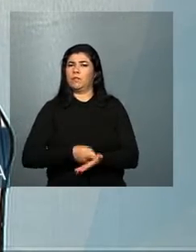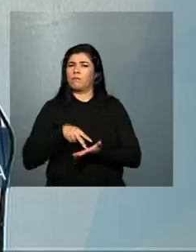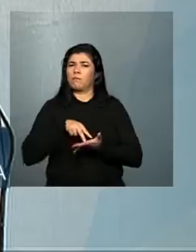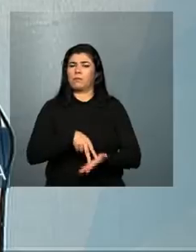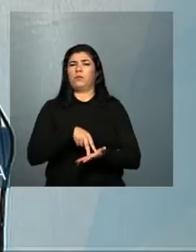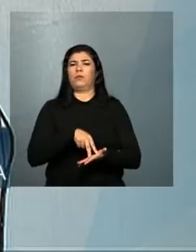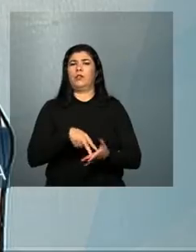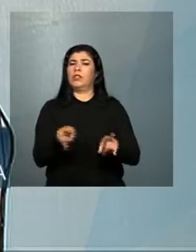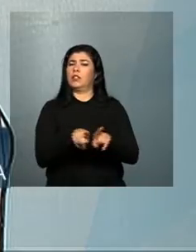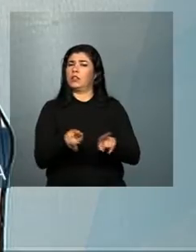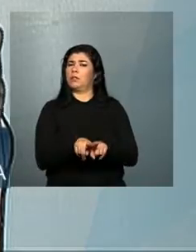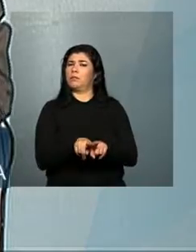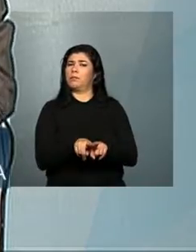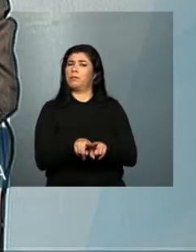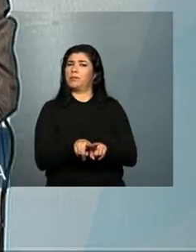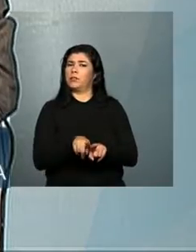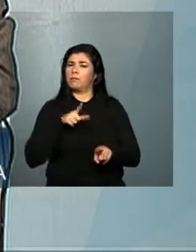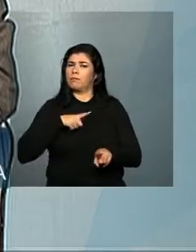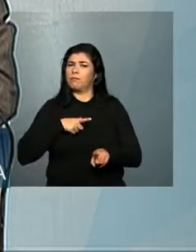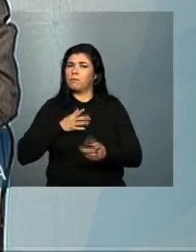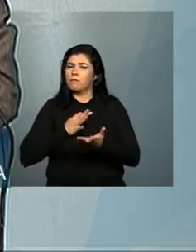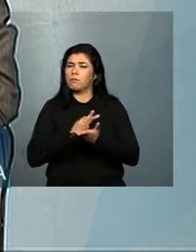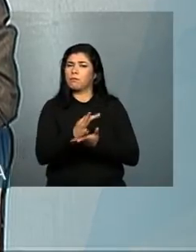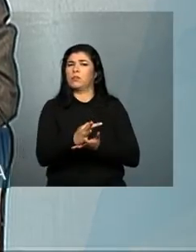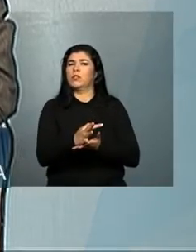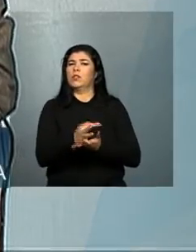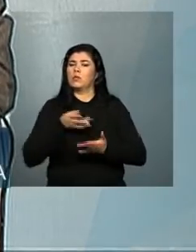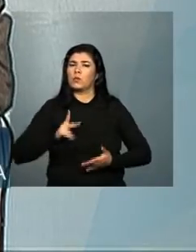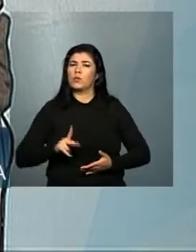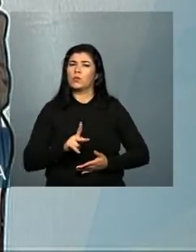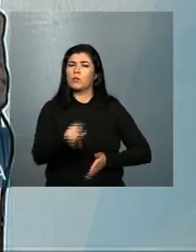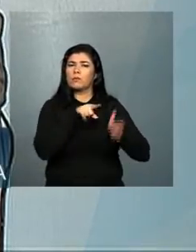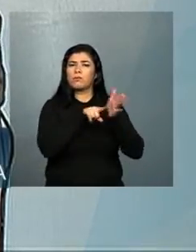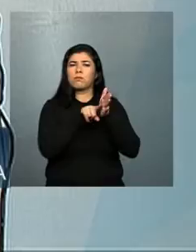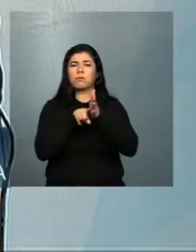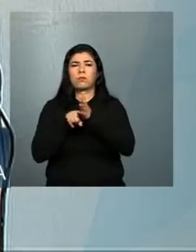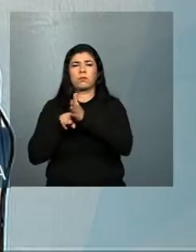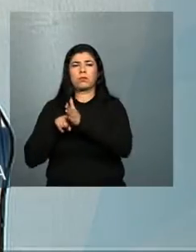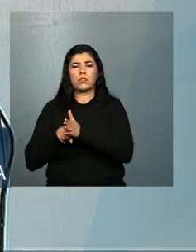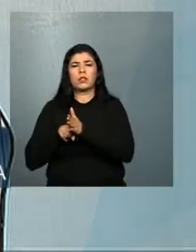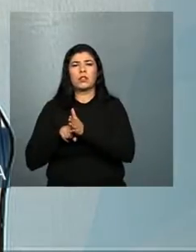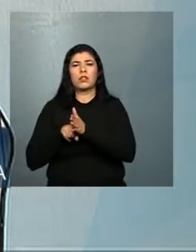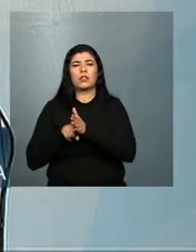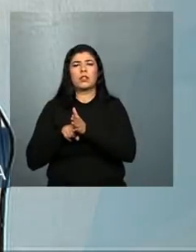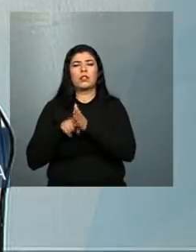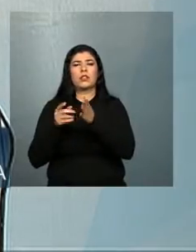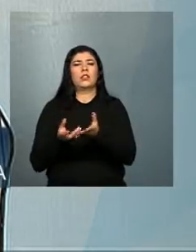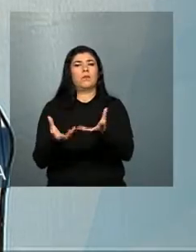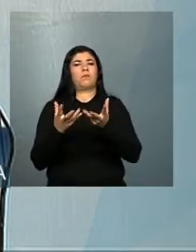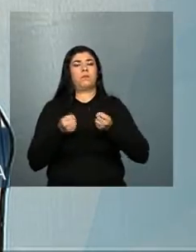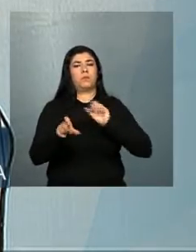firmeza de não abrir mão da apuração e da